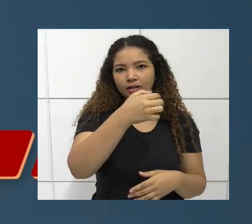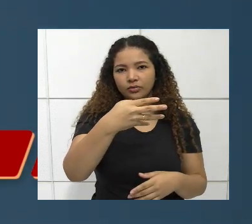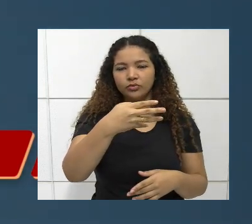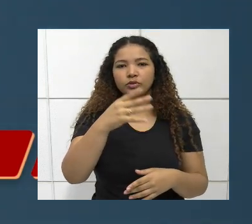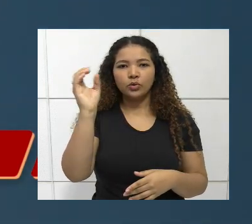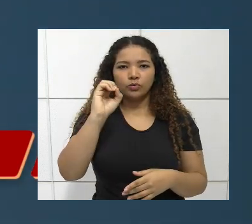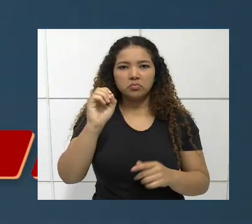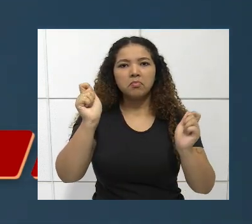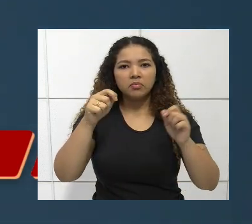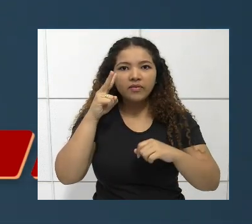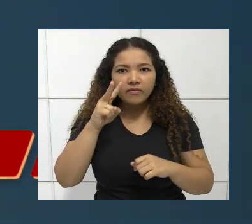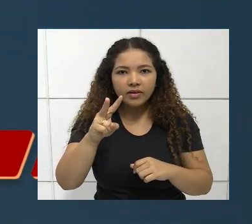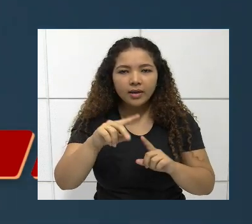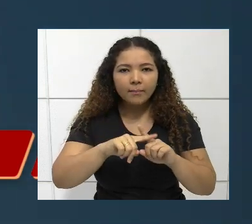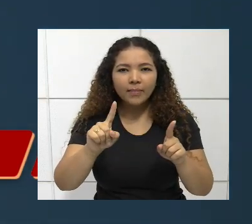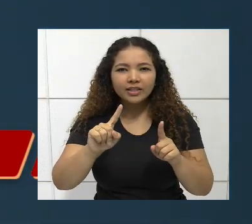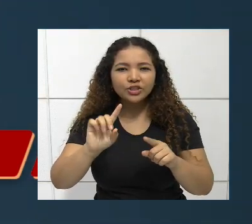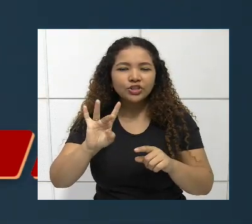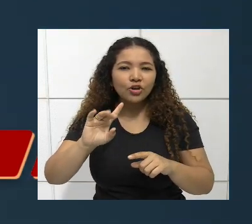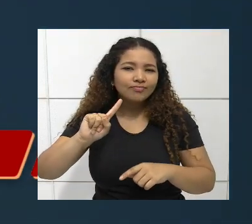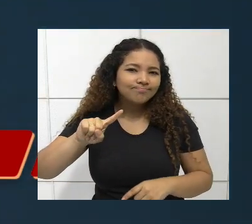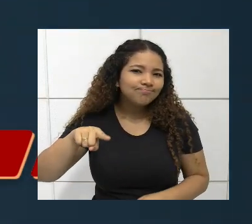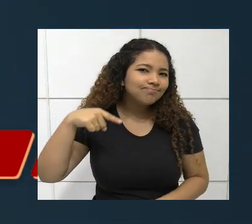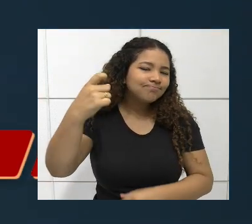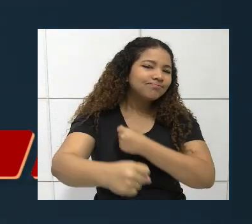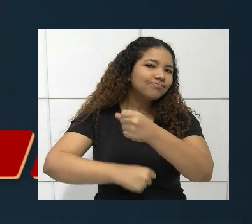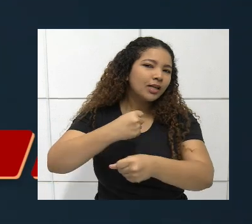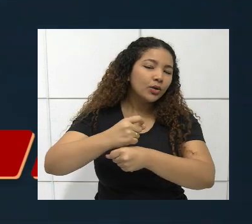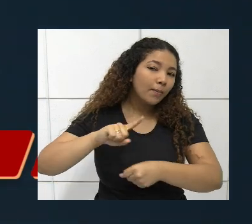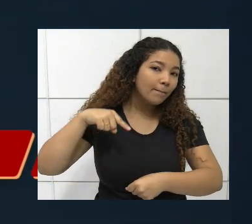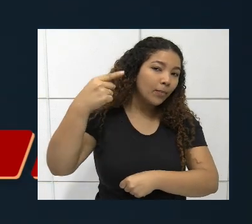somente em 2 de outubro de 2024.